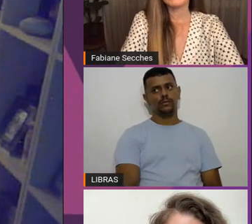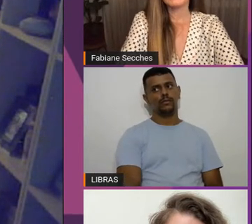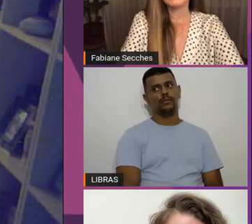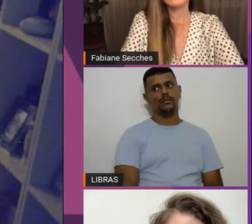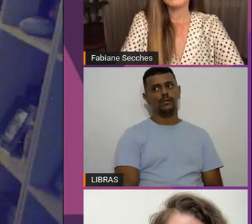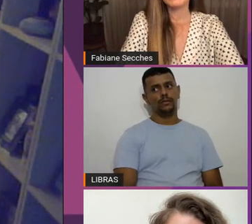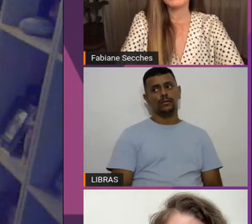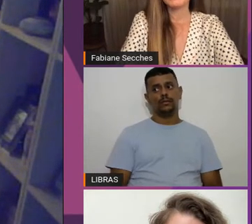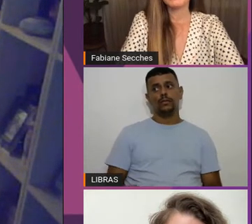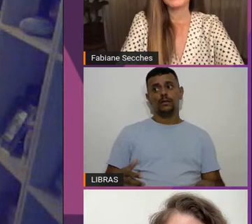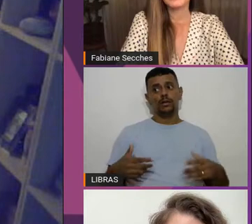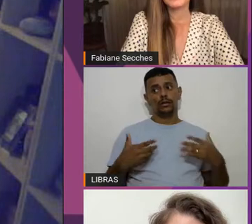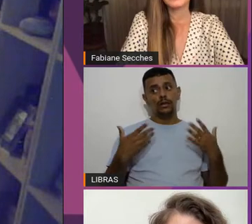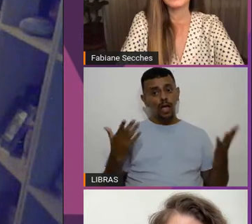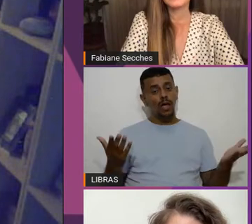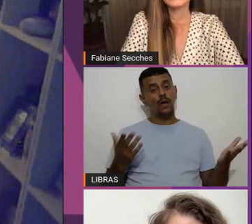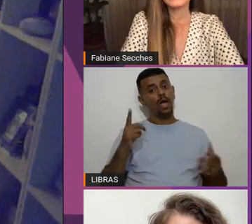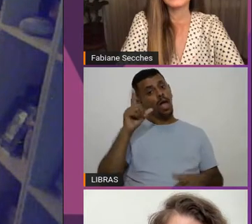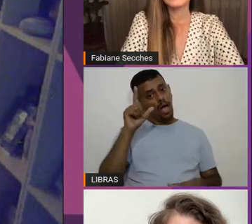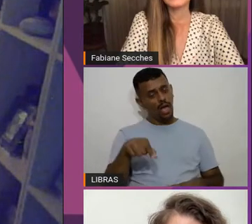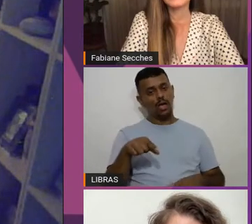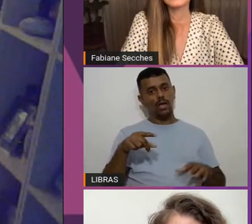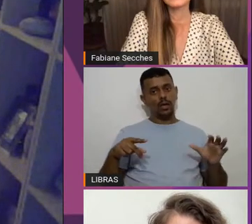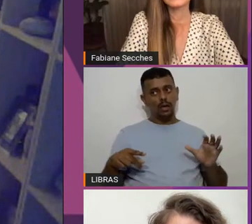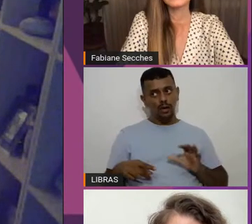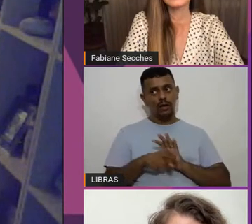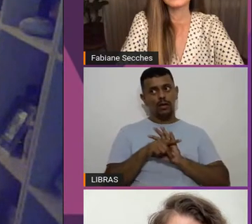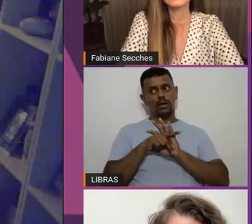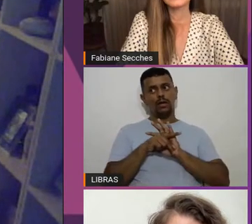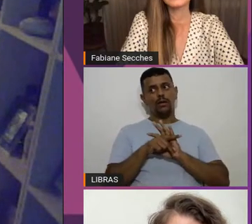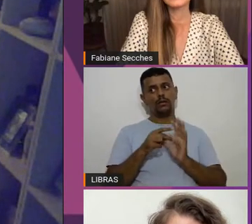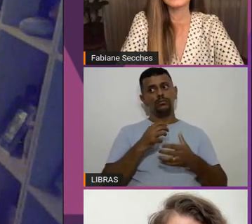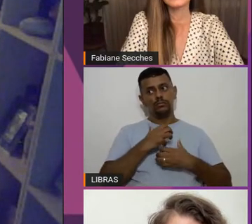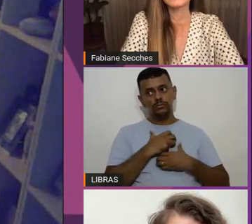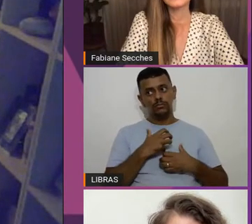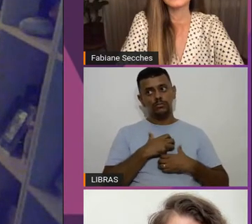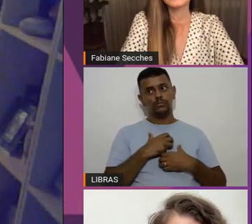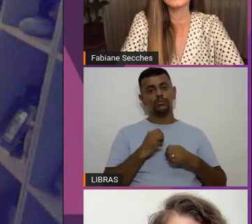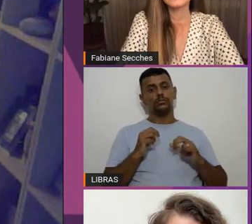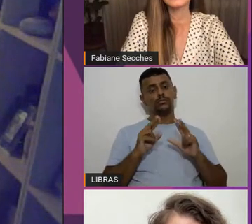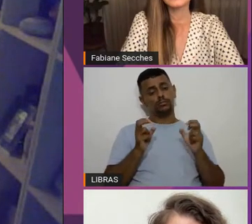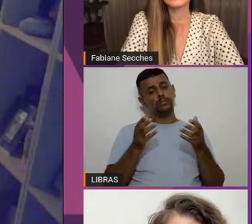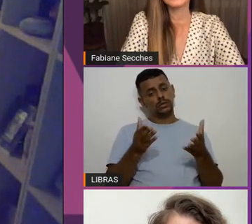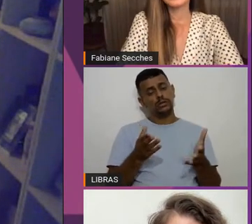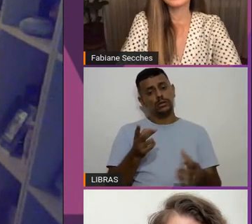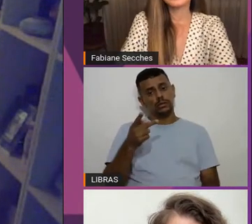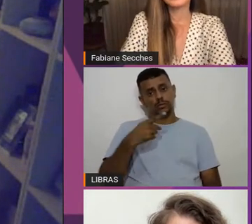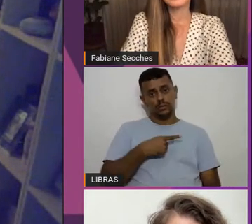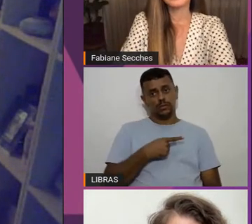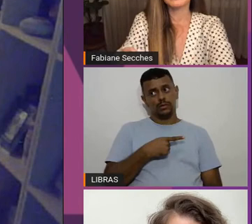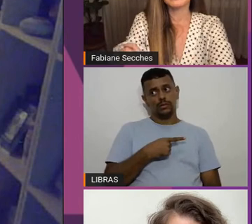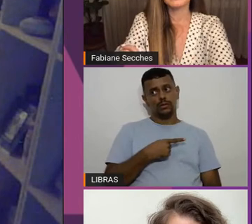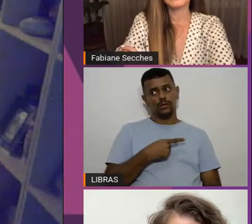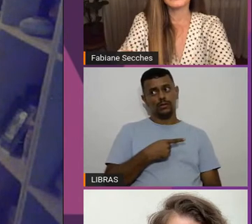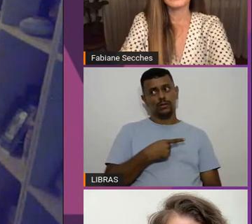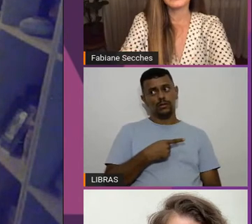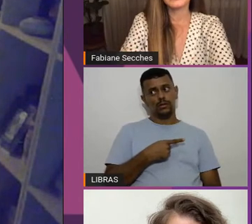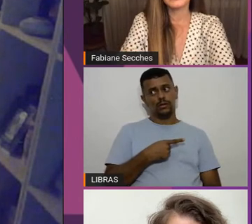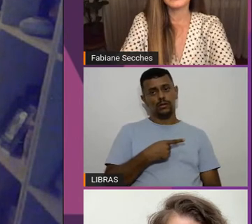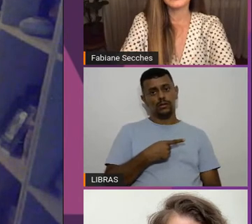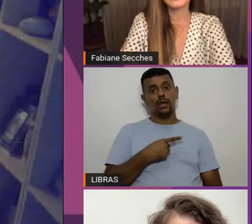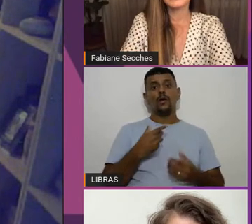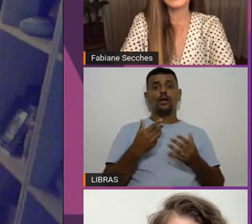então é isso daí que venha a minha estrutura e eu pensei eu queria começar com uma